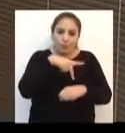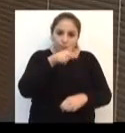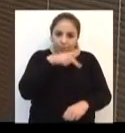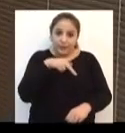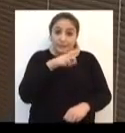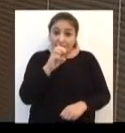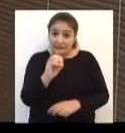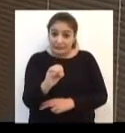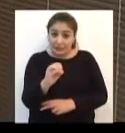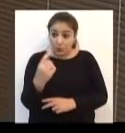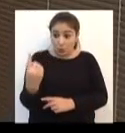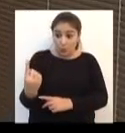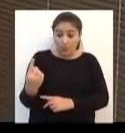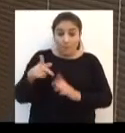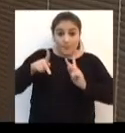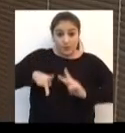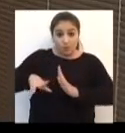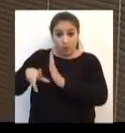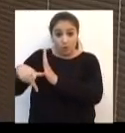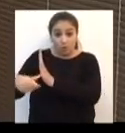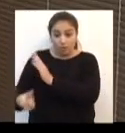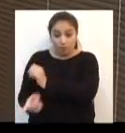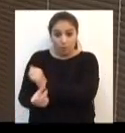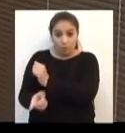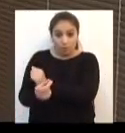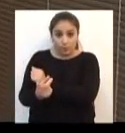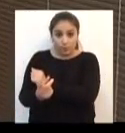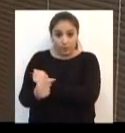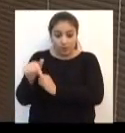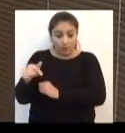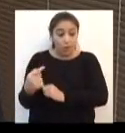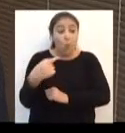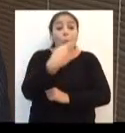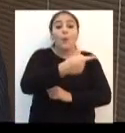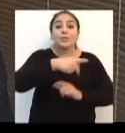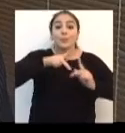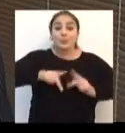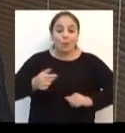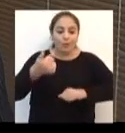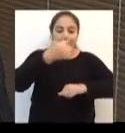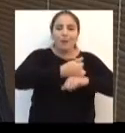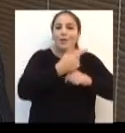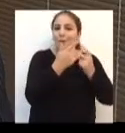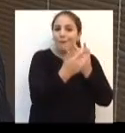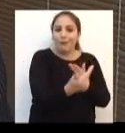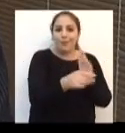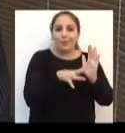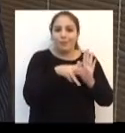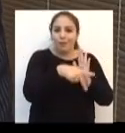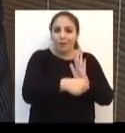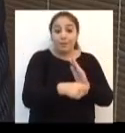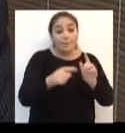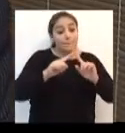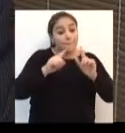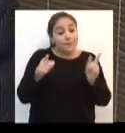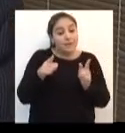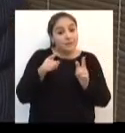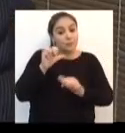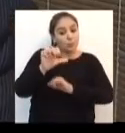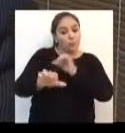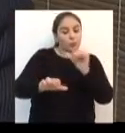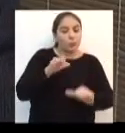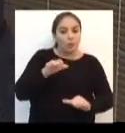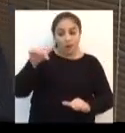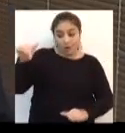se tira um corrupto e se coloca outro corrupto no lugar, só que mudou o cenário. O corrupto